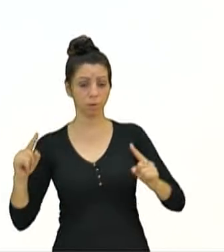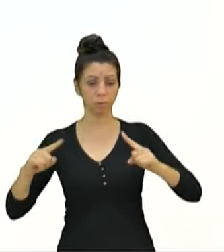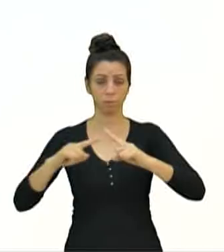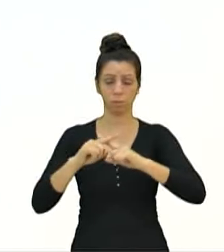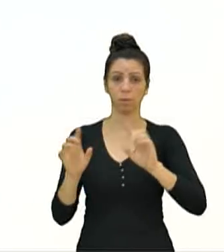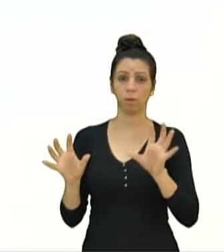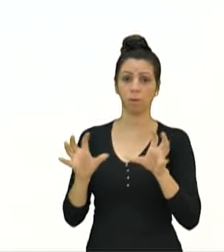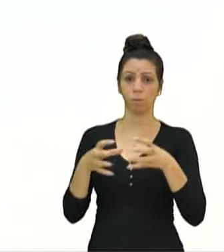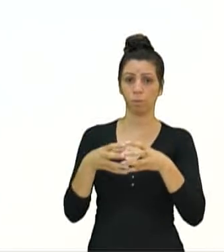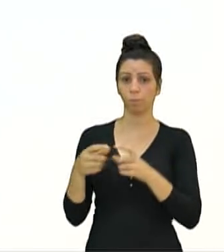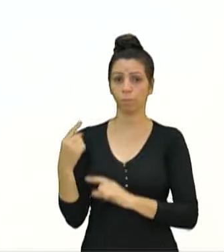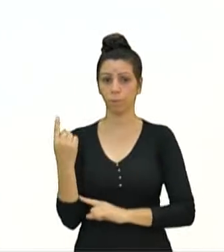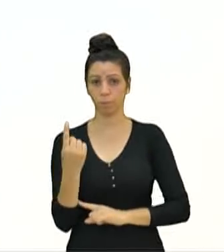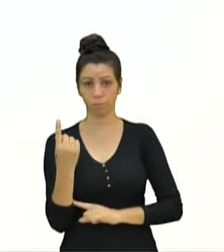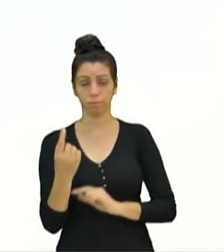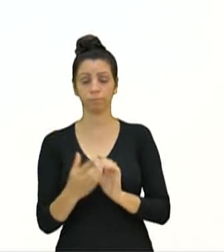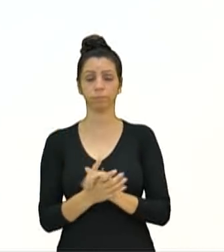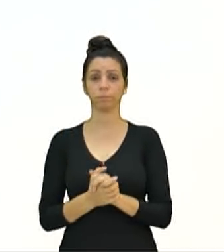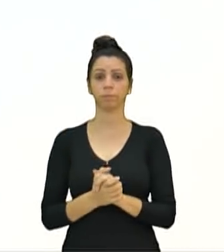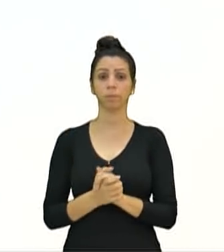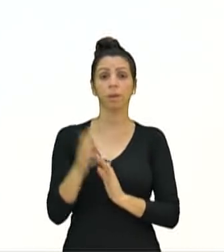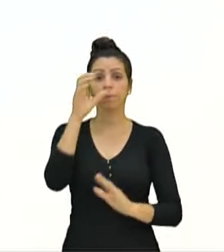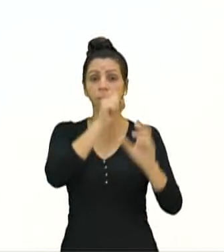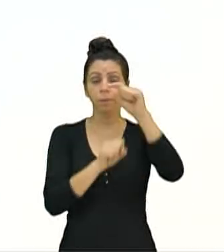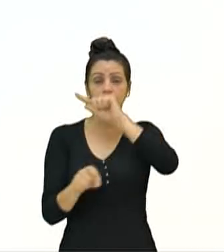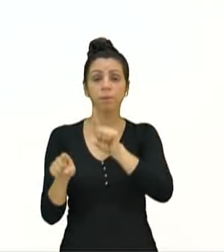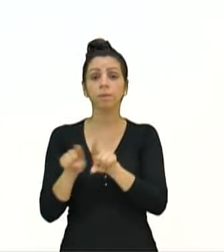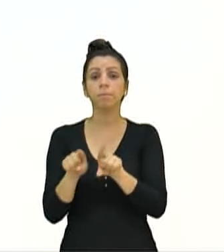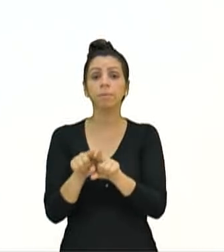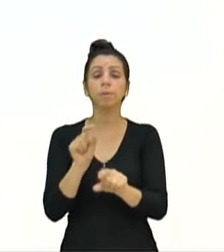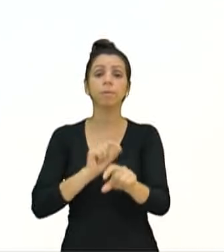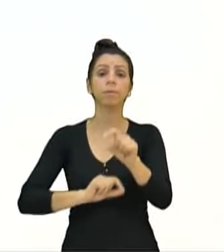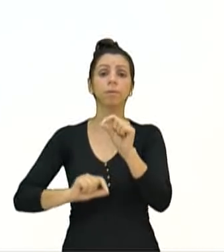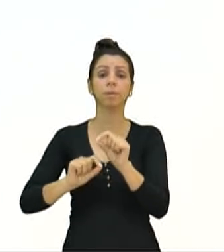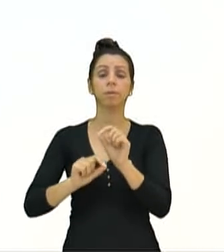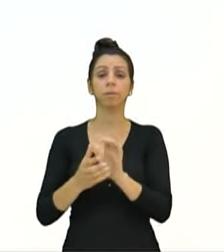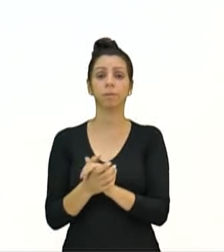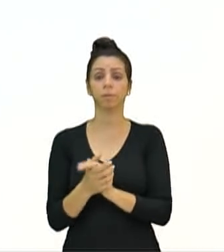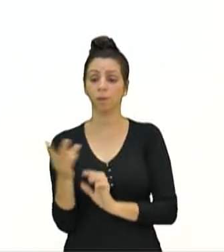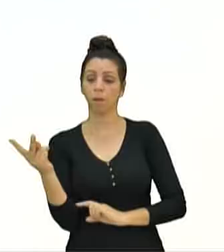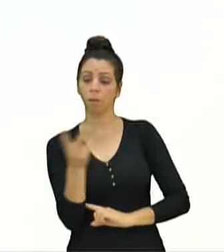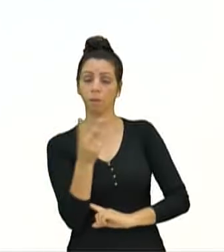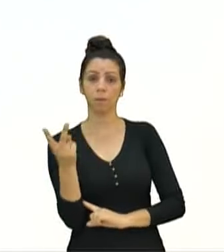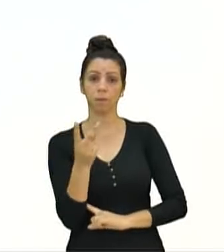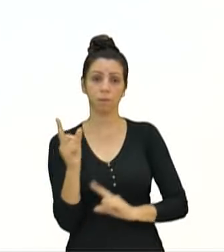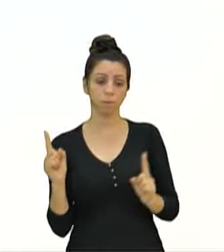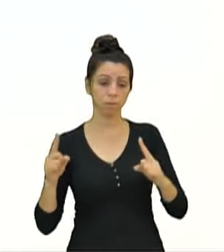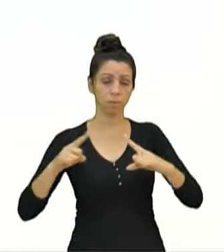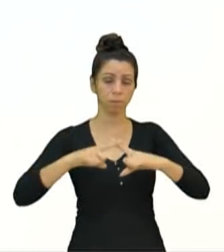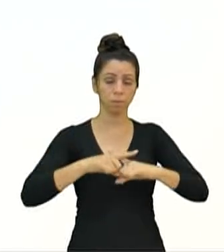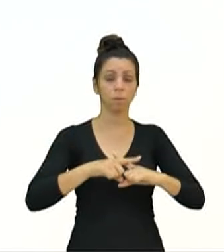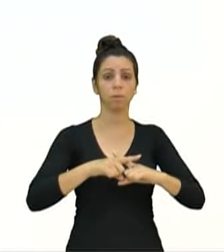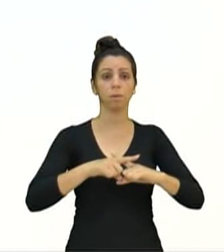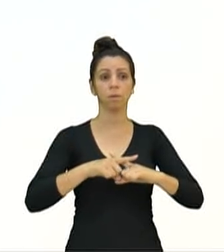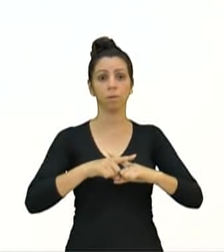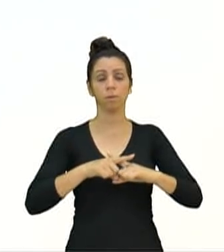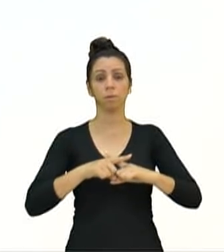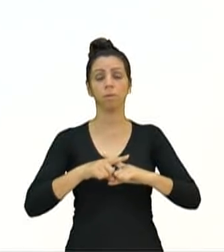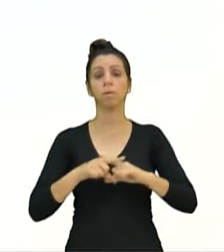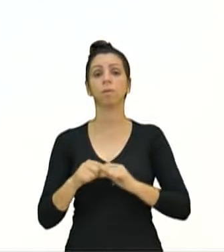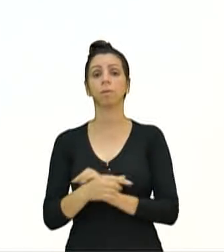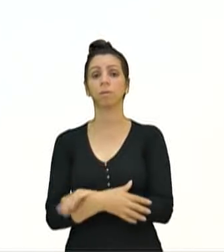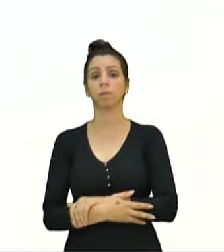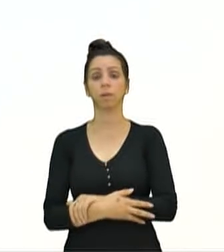em equipes. Nós aprendemos também que são duas formas de disputa, a rotina técnica, que é um pouco